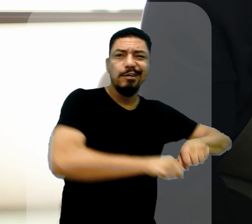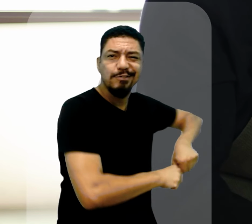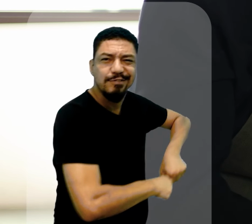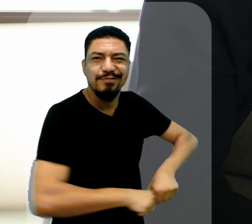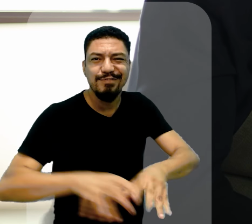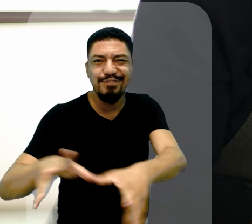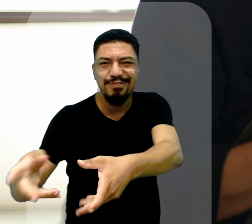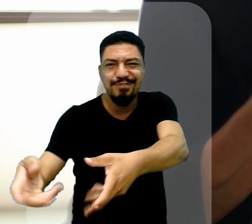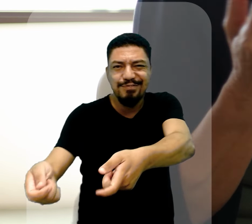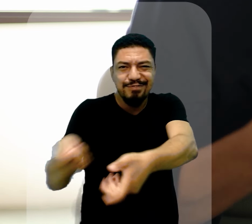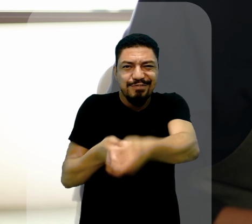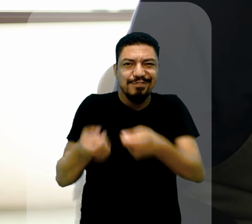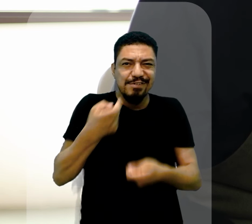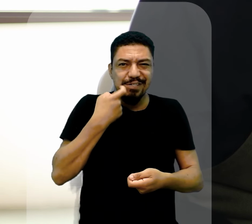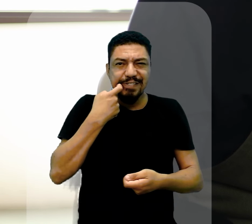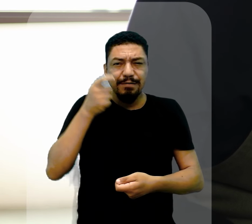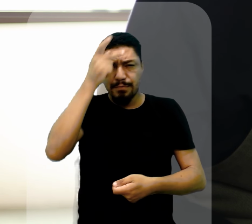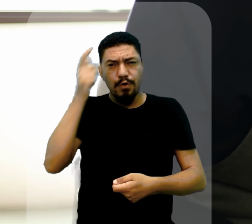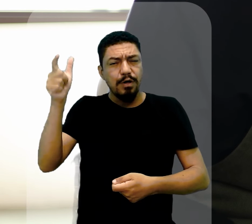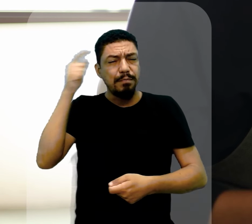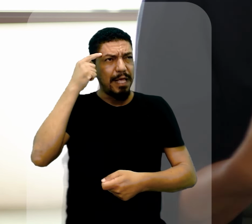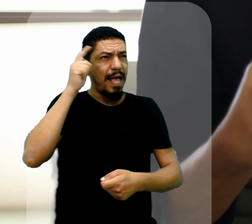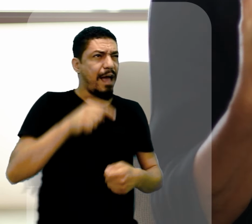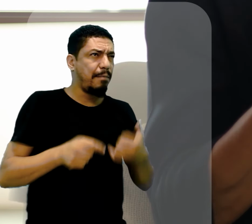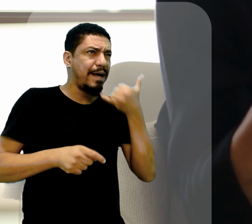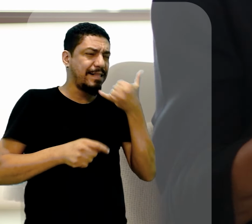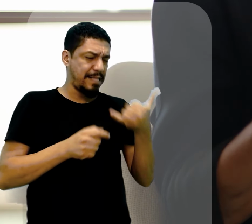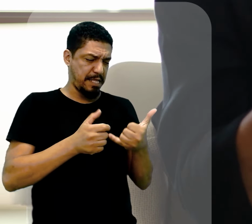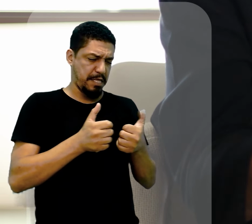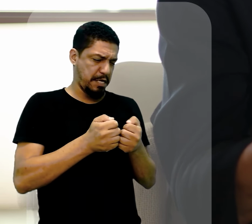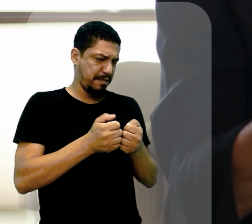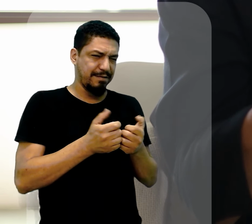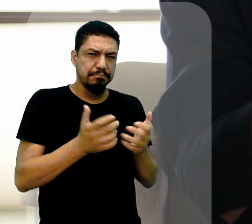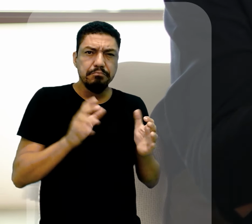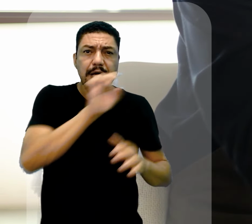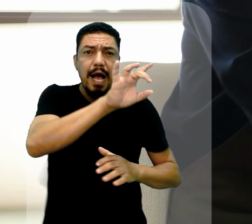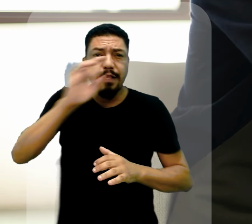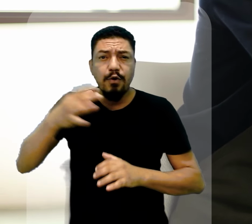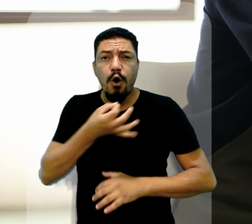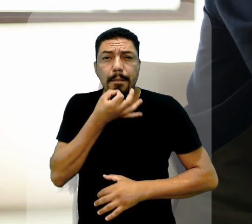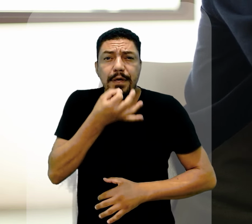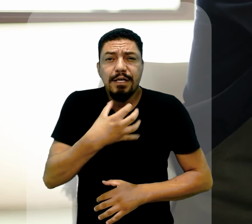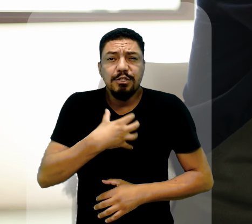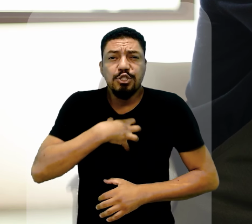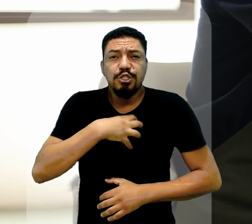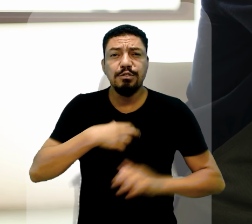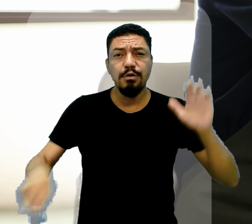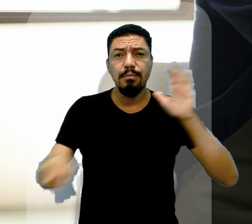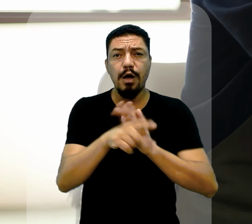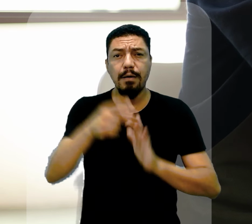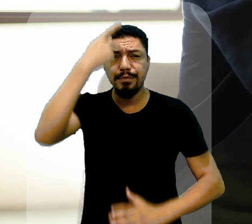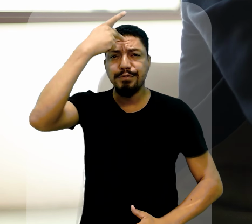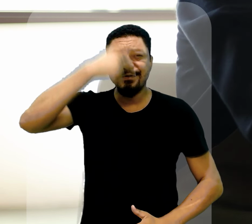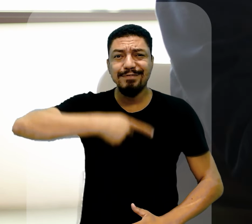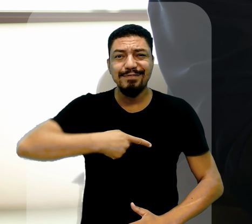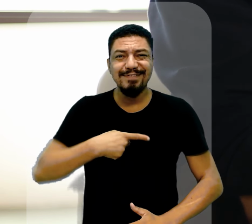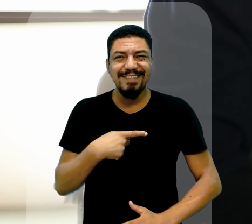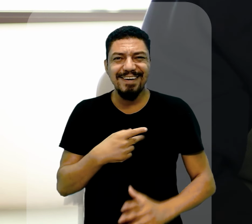uma tela do celular. Cada um vai olhar e ver o que a gente fala ou coloca no